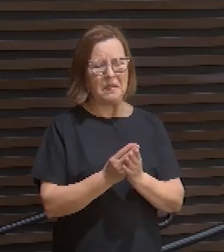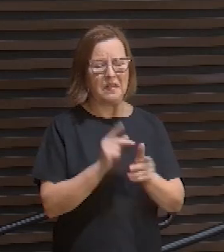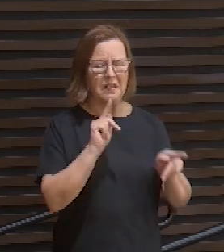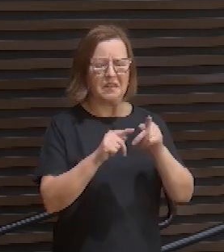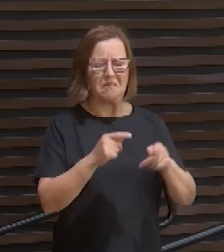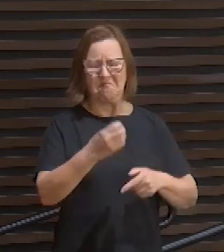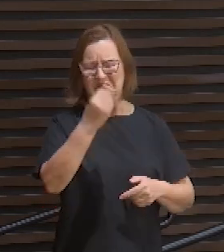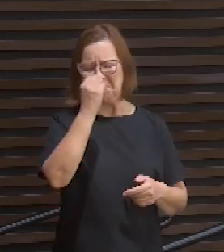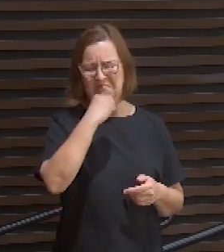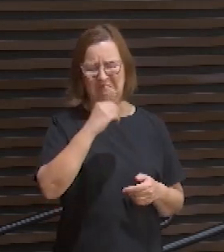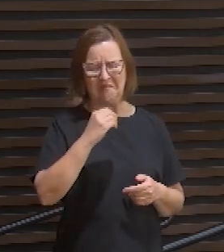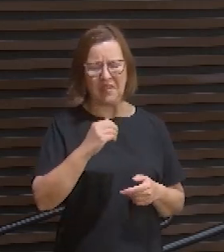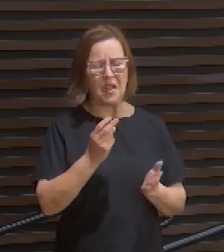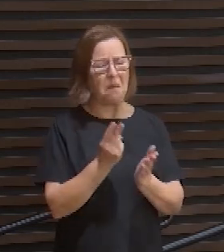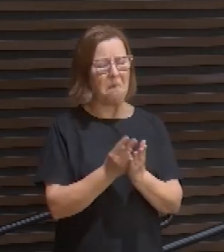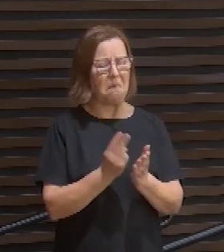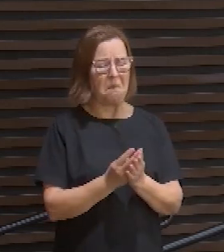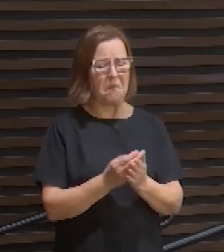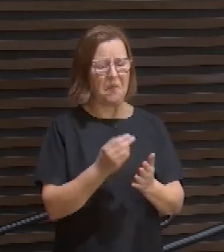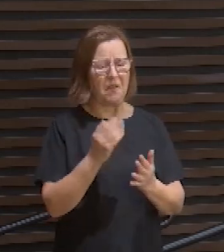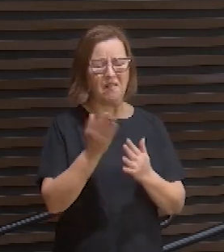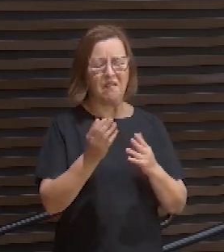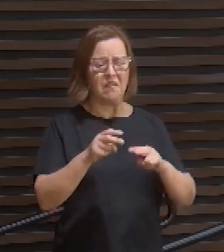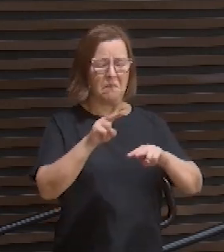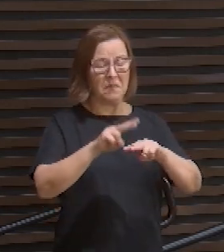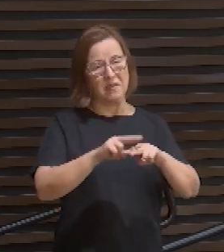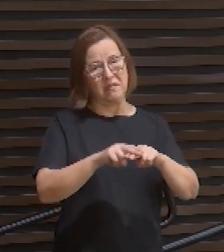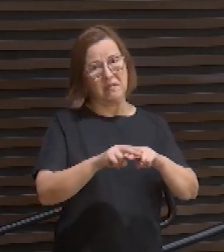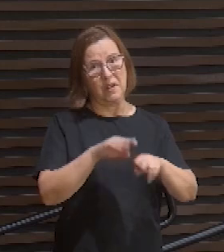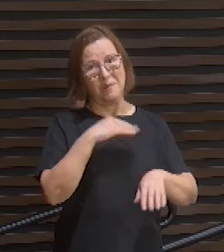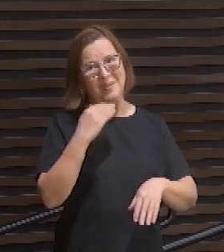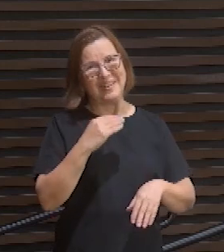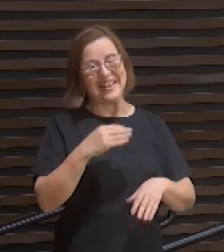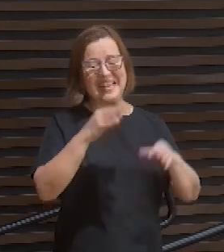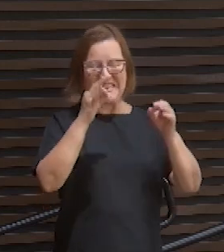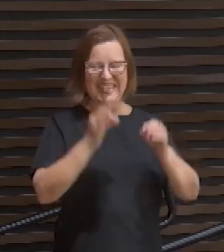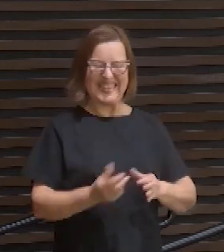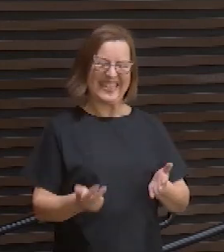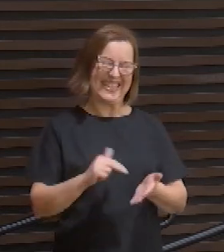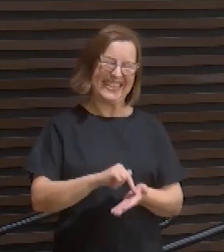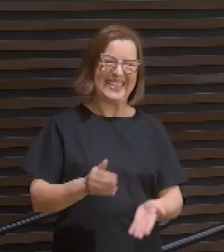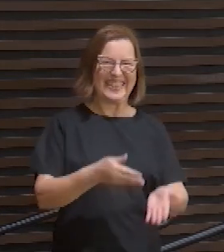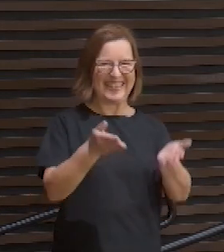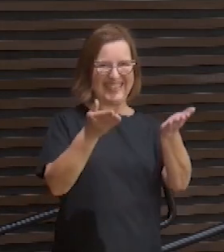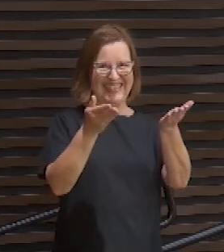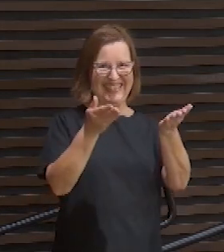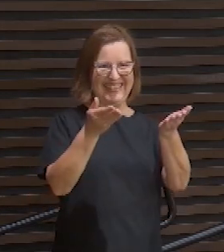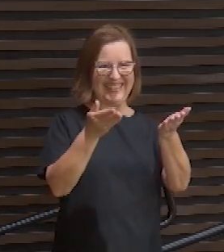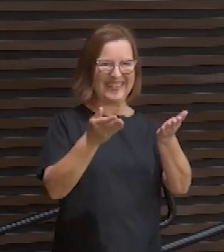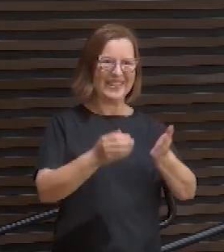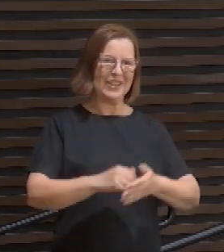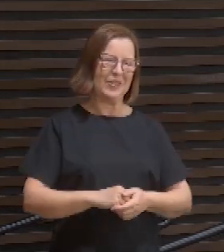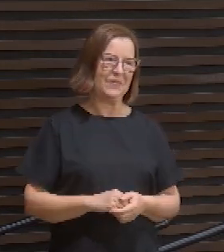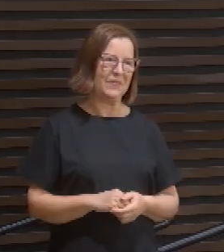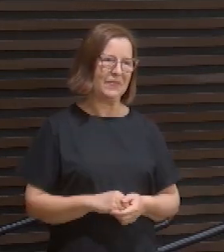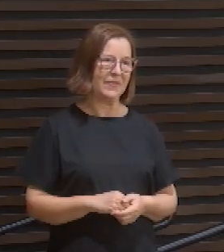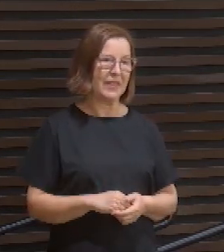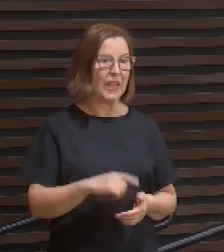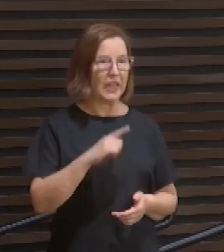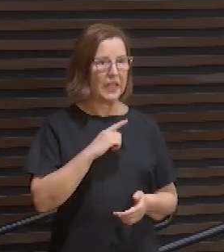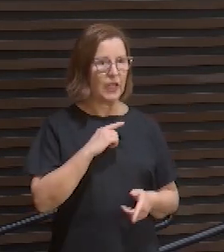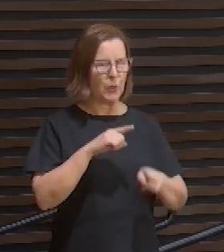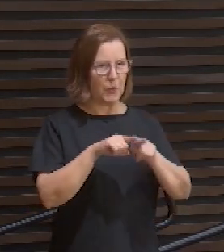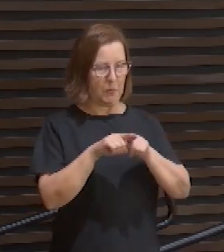em meio a prisões e até a morte, é a certeza da ressurreição, meus irmãos. Há um irmão do